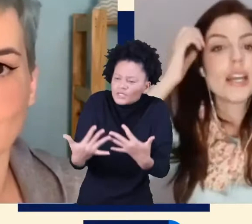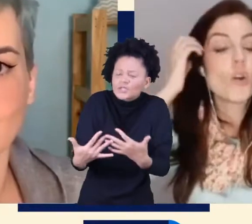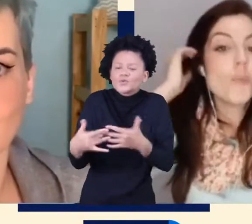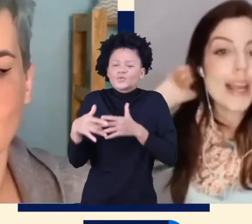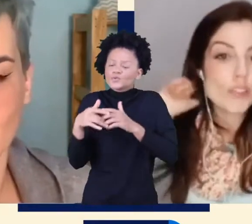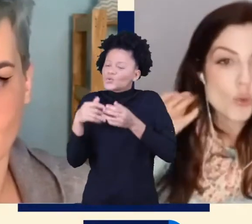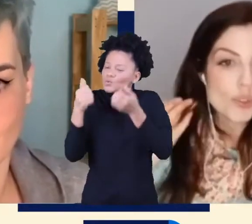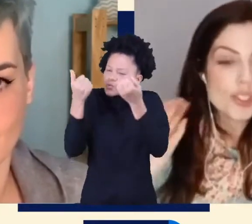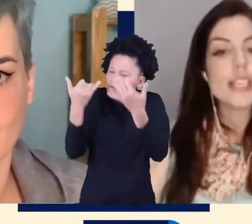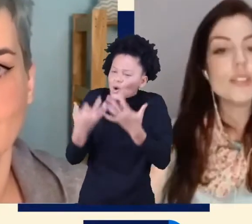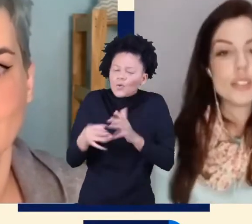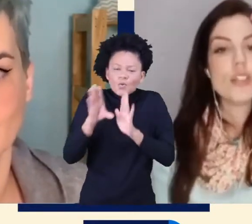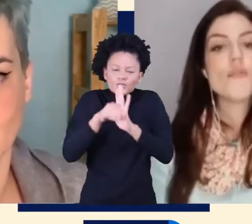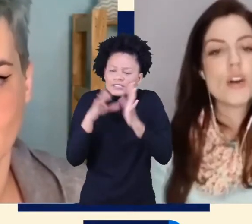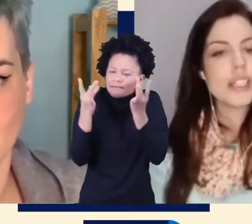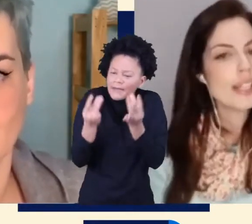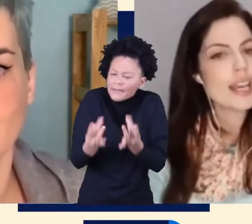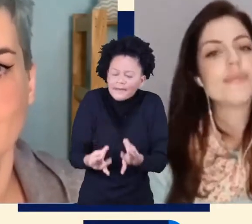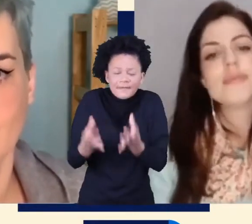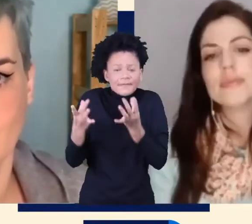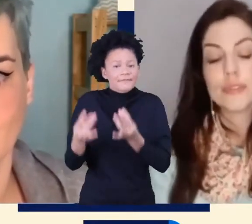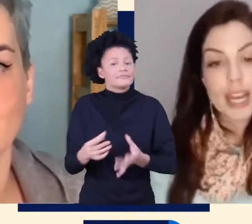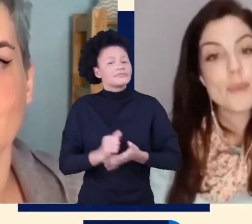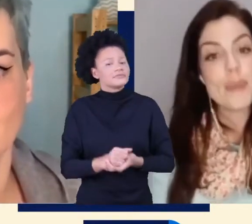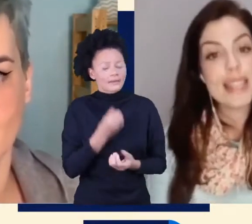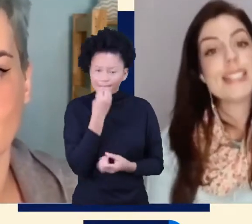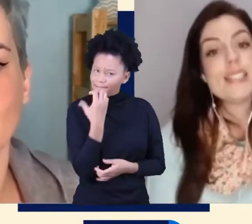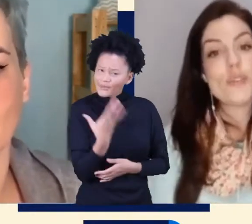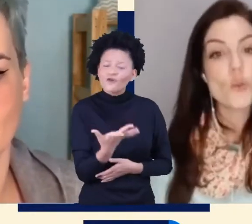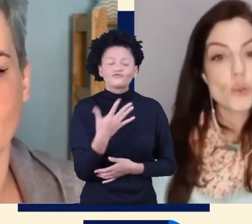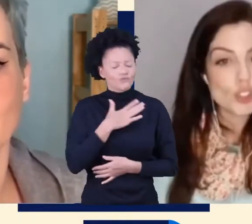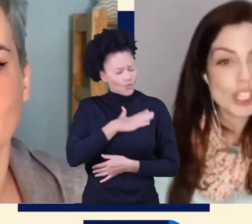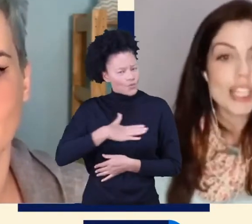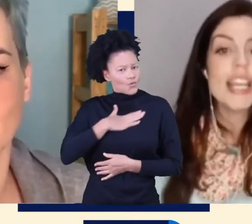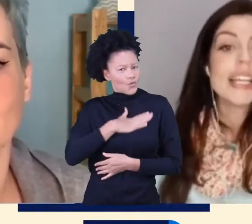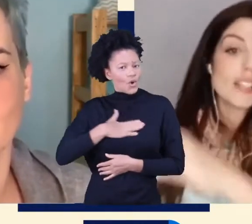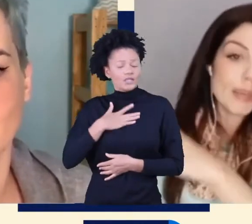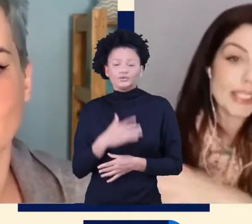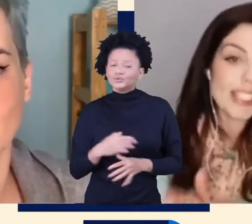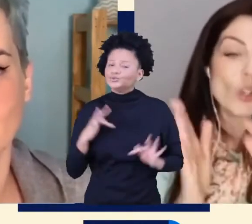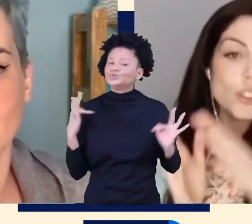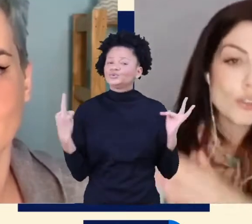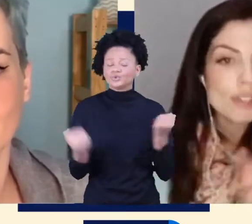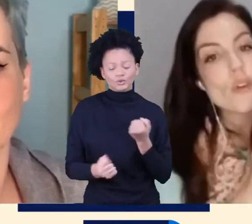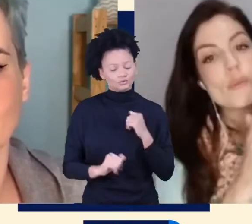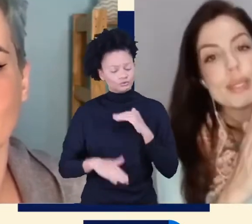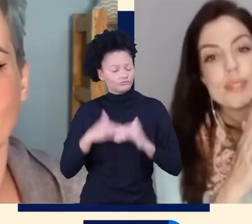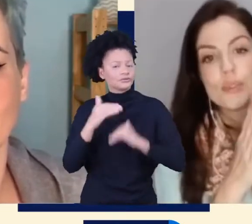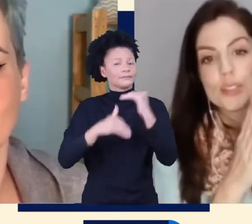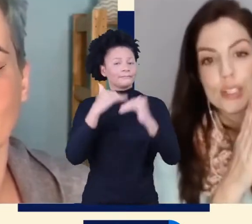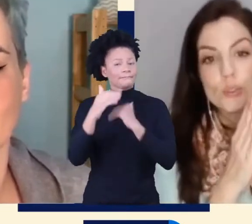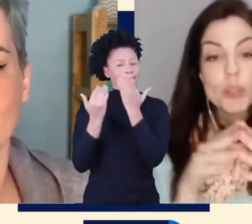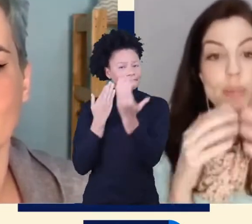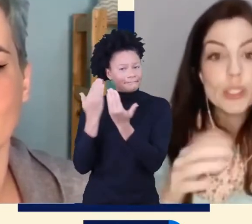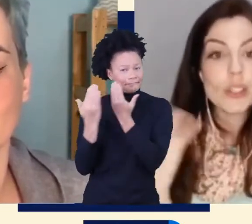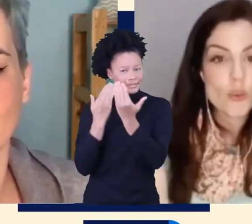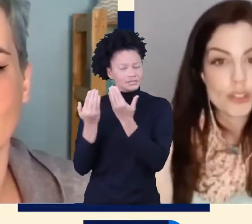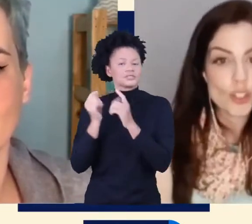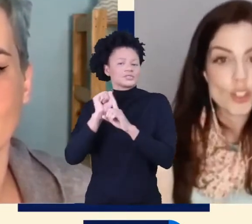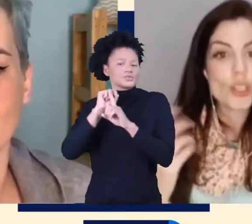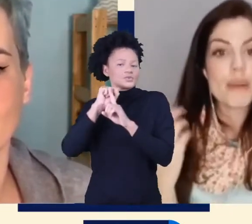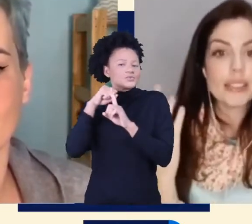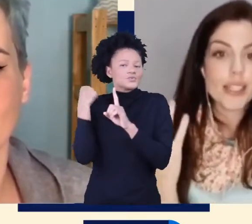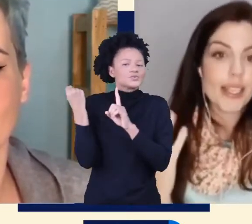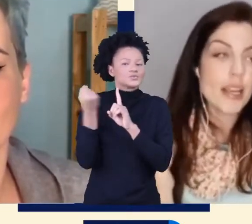cuidadosa, né? Com mais conceitos. Então voltem lá. Vale a pena, vocês vão curtir. E também tem todo o desenvolvimento psicossexual. Tem muita